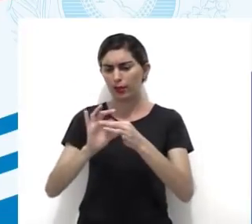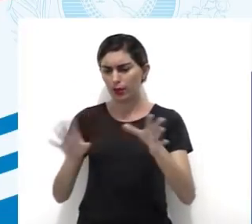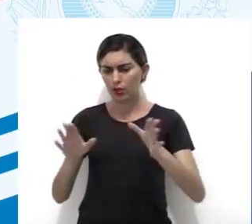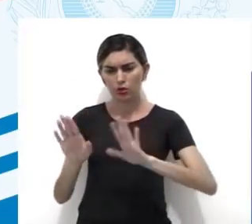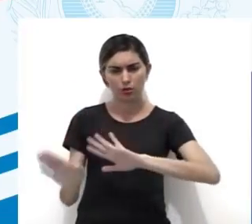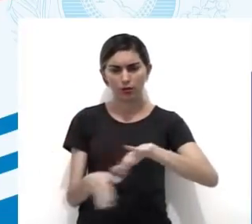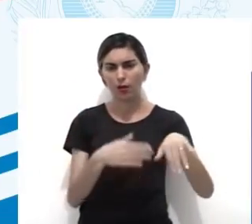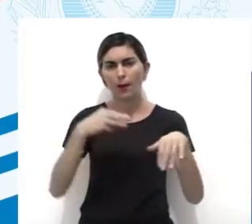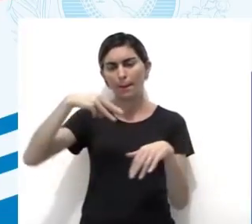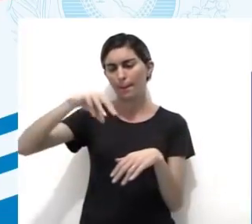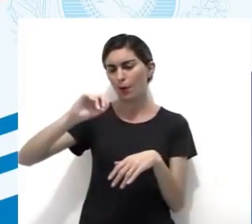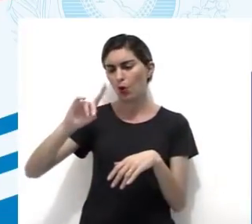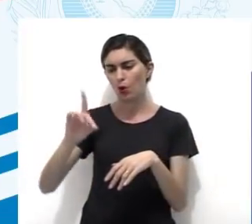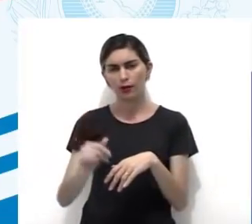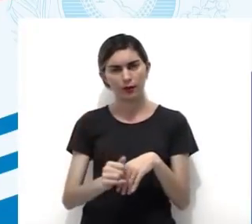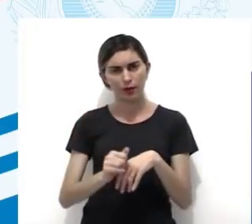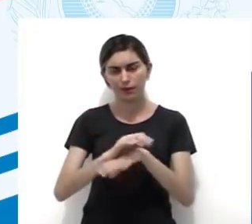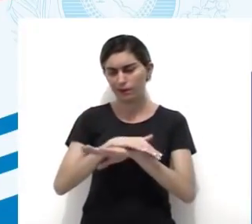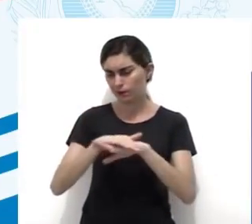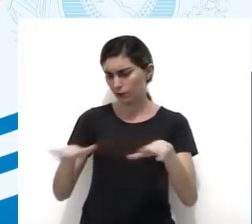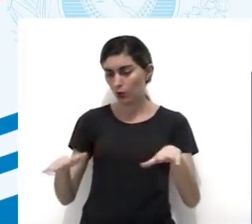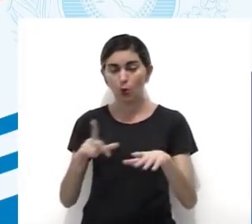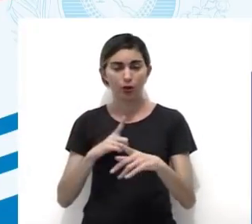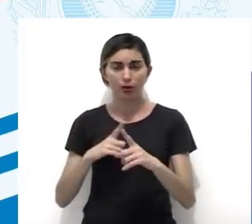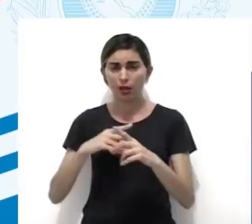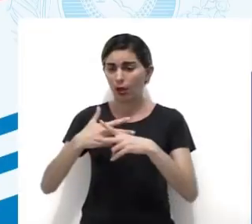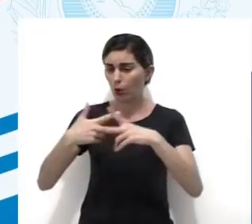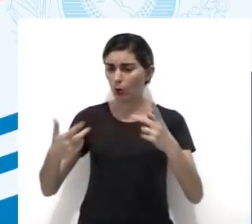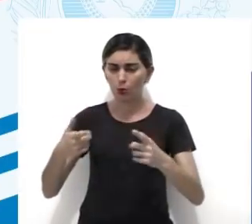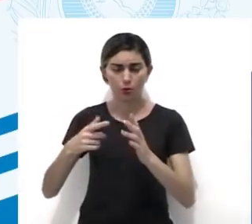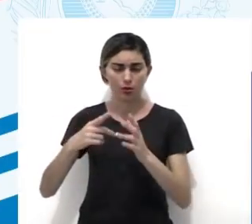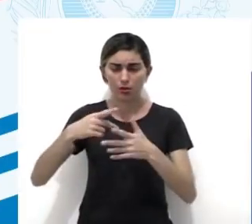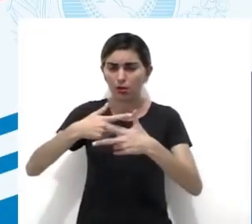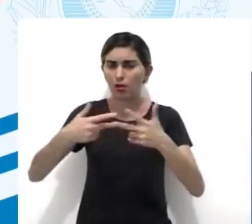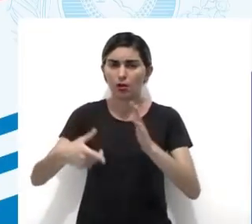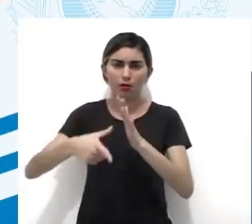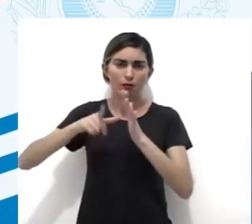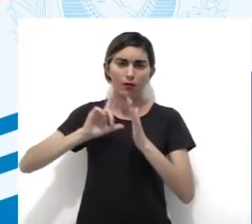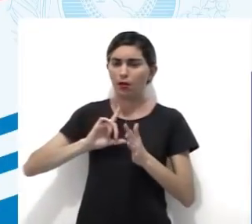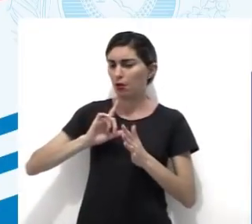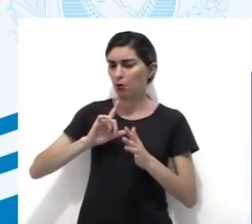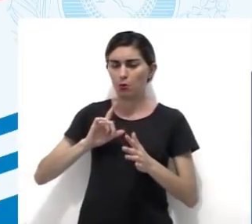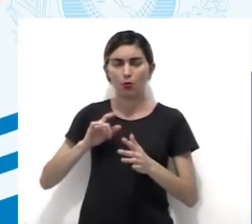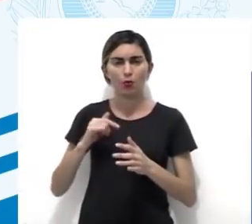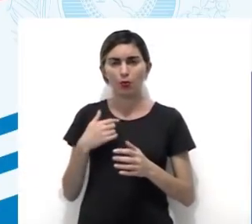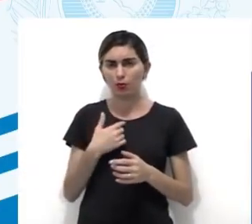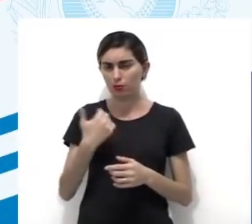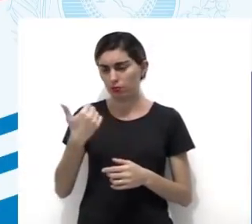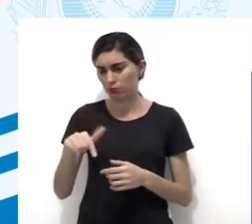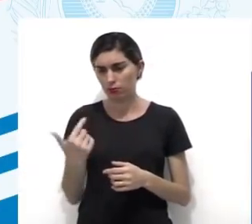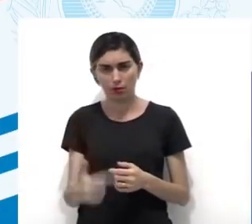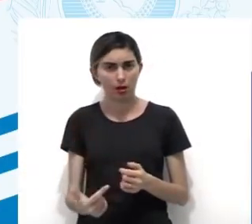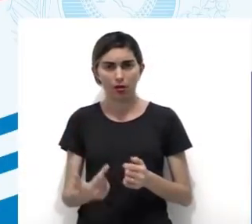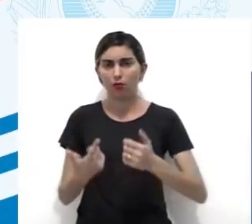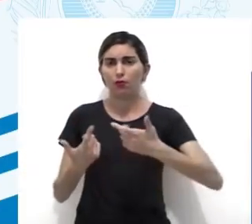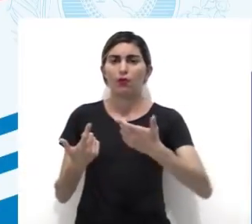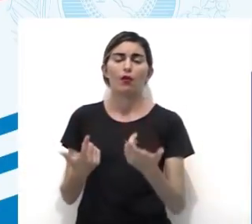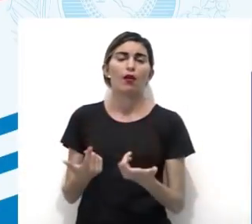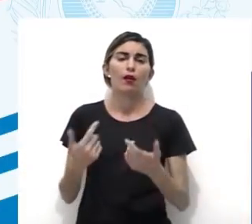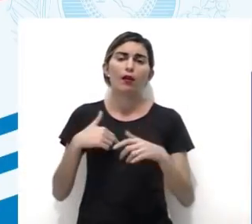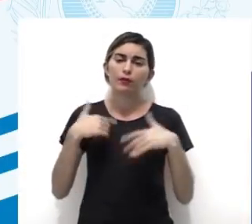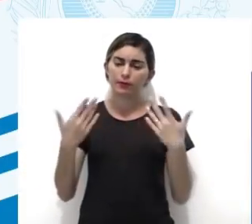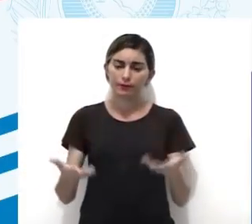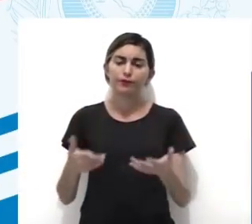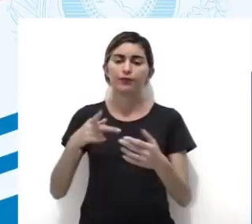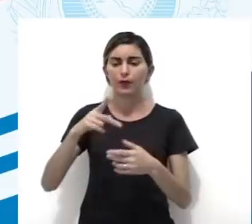produto da moda, ou ele tem algo que o produto anterior, o produto posterior vem a ter a mais, então deixa-se